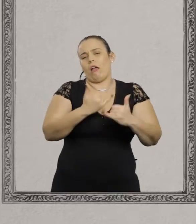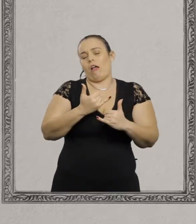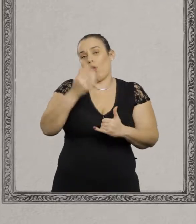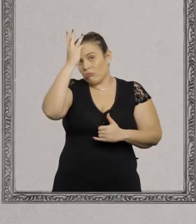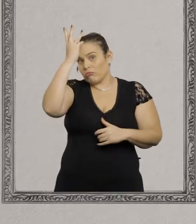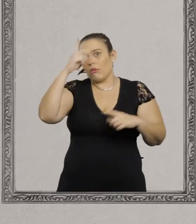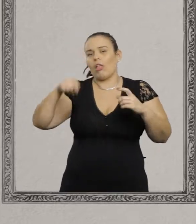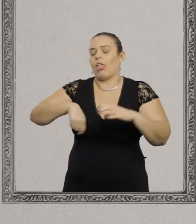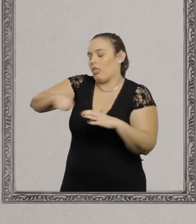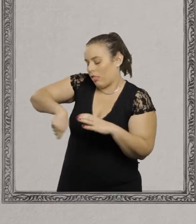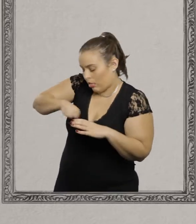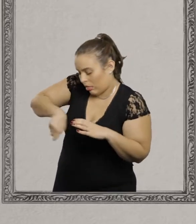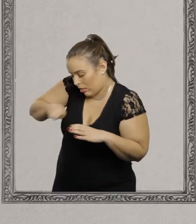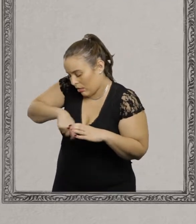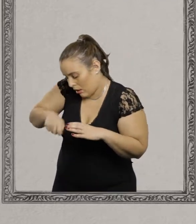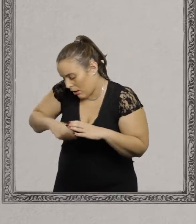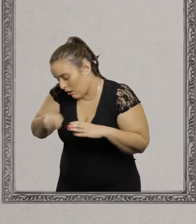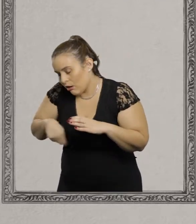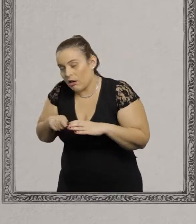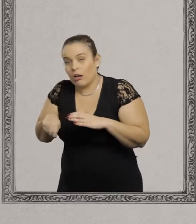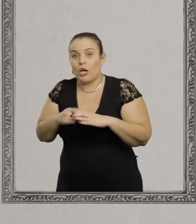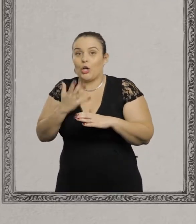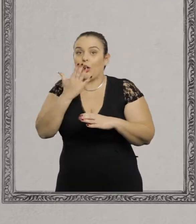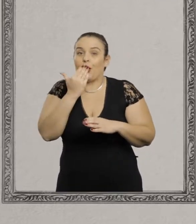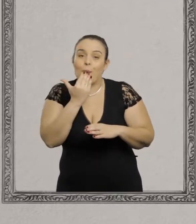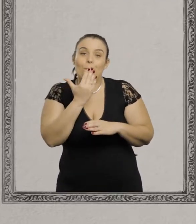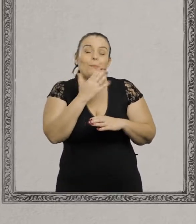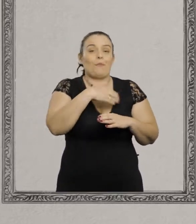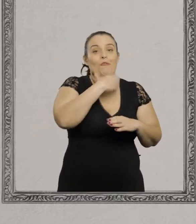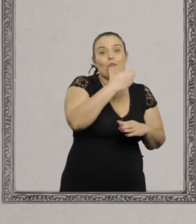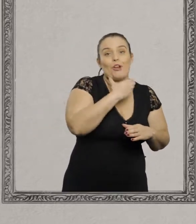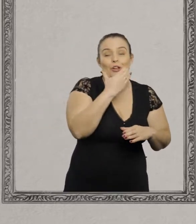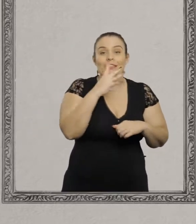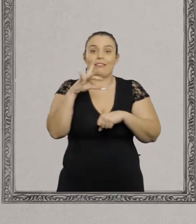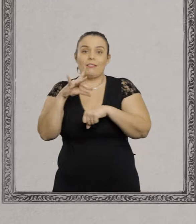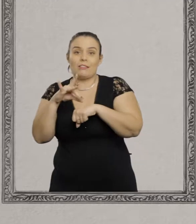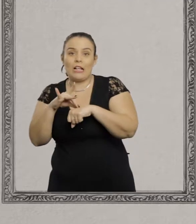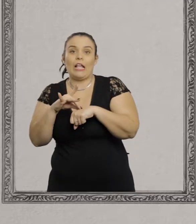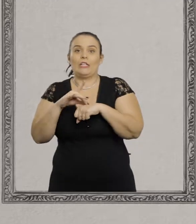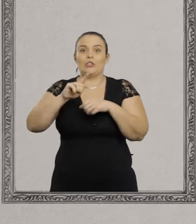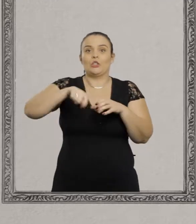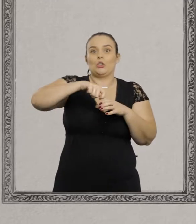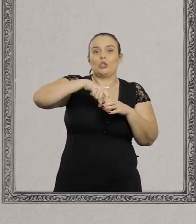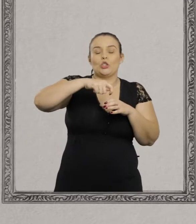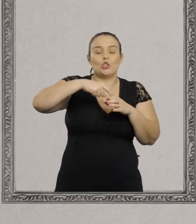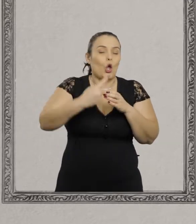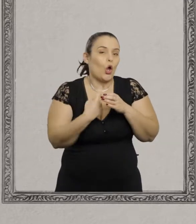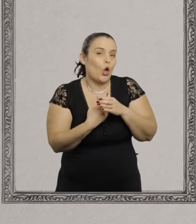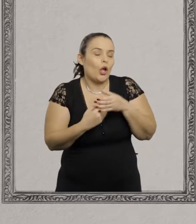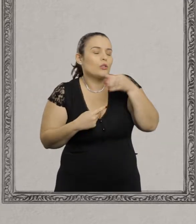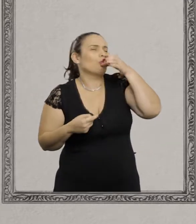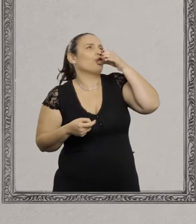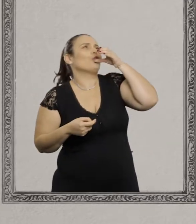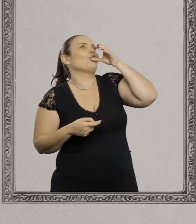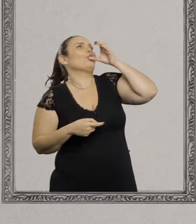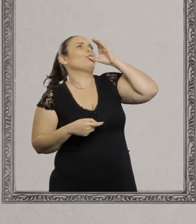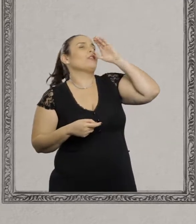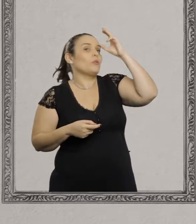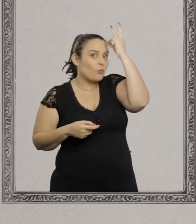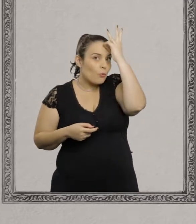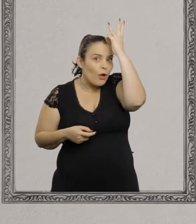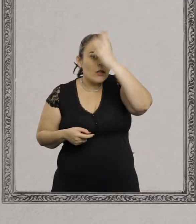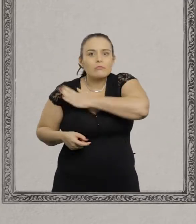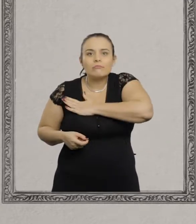tirava o nariz da panela. Eles comiam frutas e carne, bebiam muito suco. A hora que Wendy mais